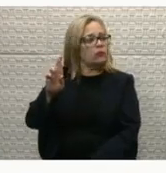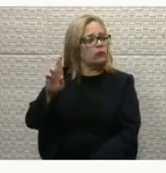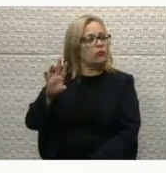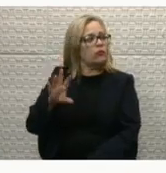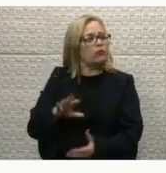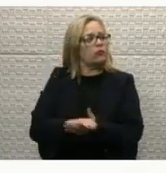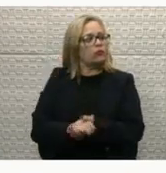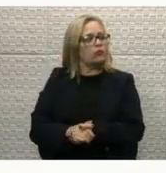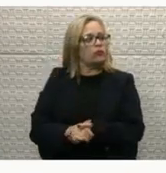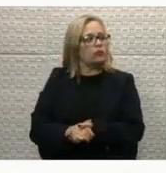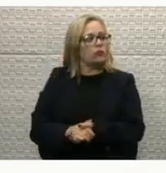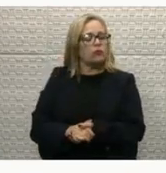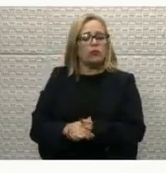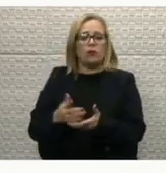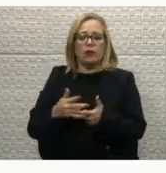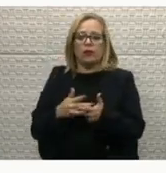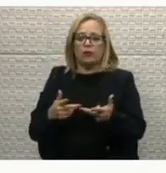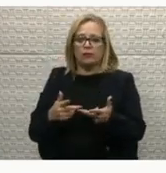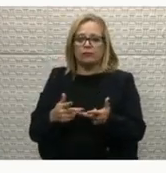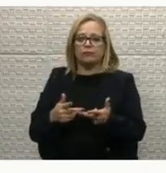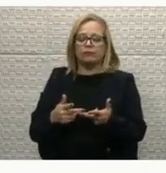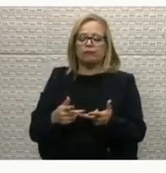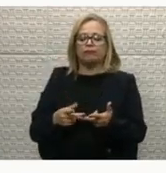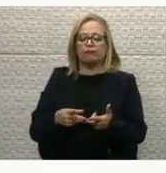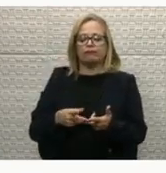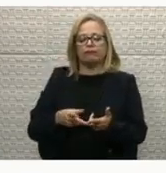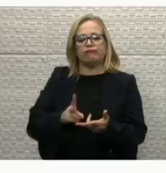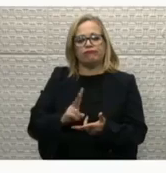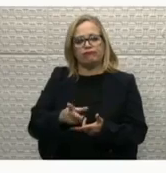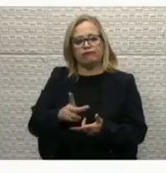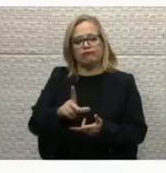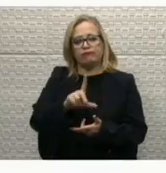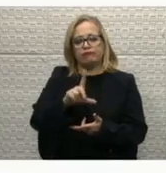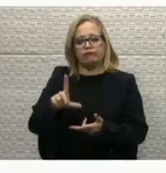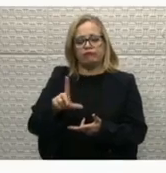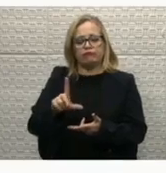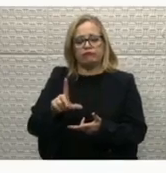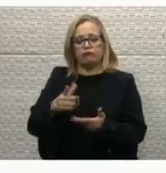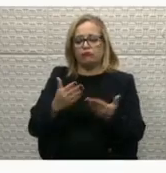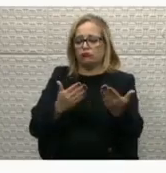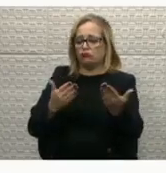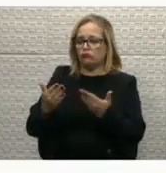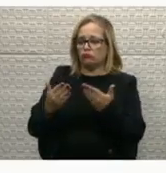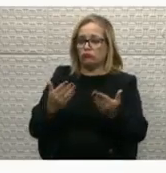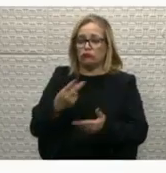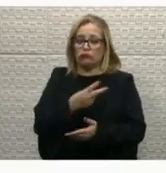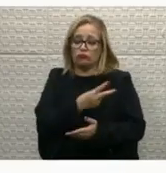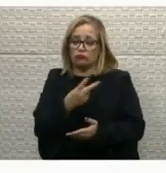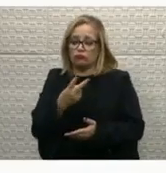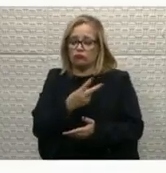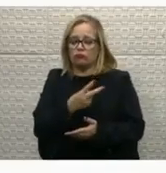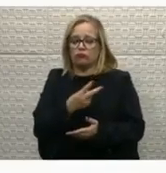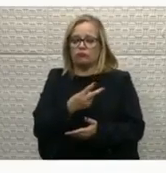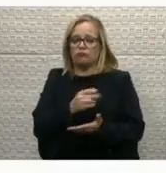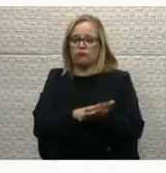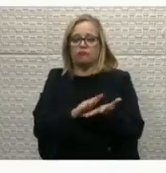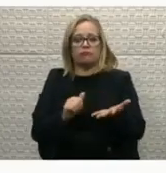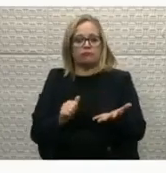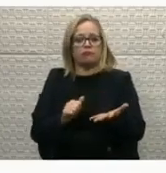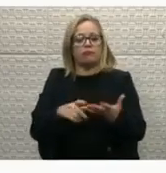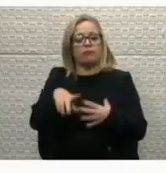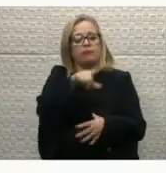o produto do vetor por uma constante real lambda. Eu vou comparar essas duas expressões.